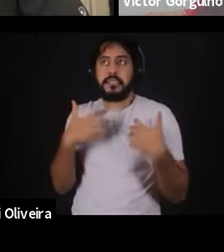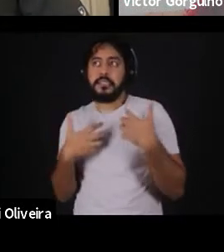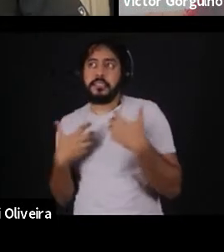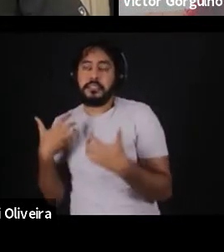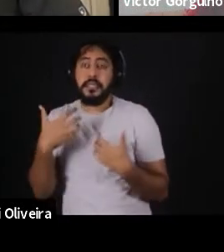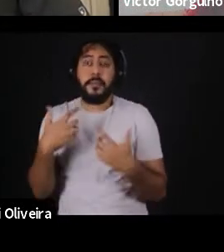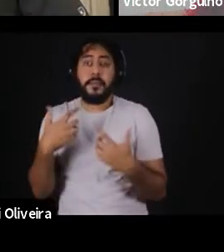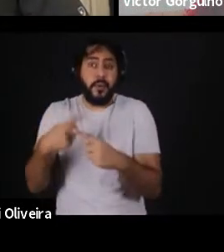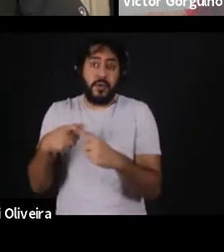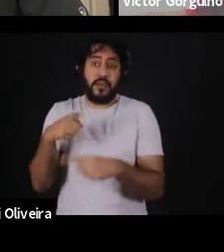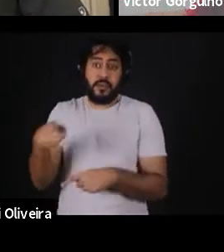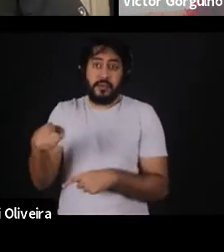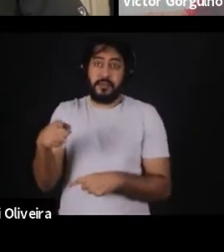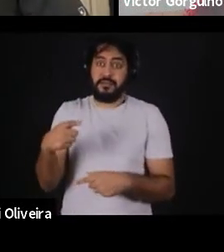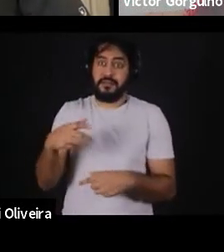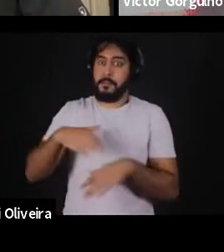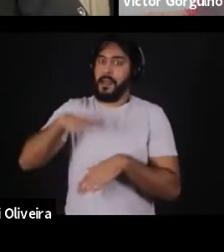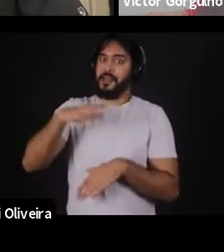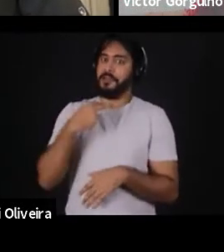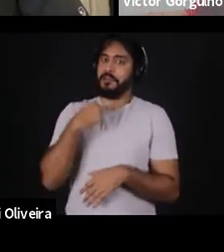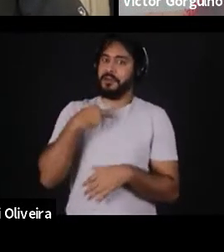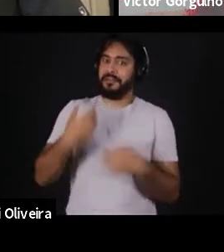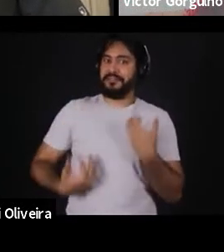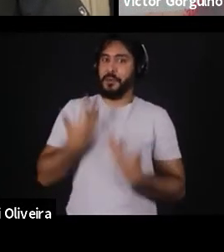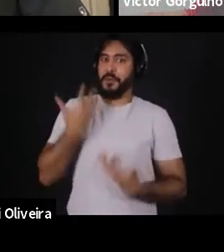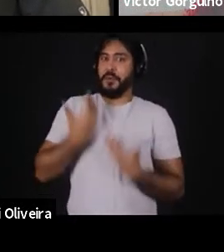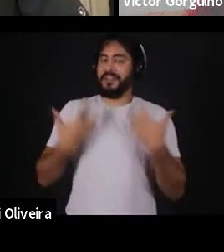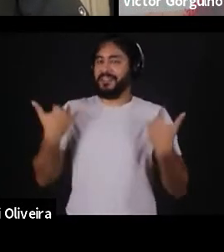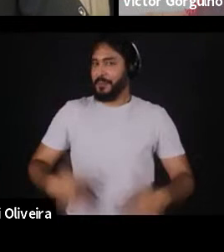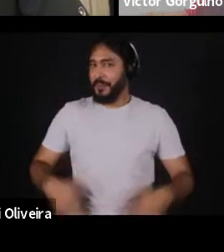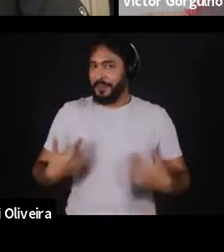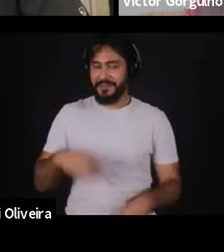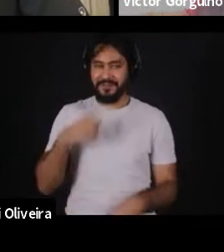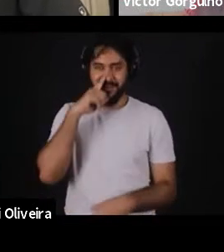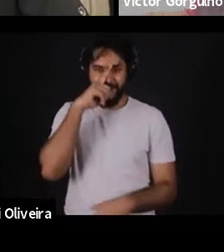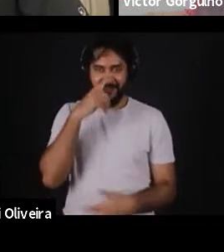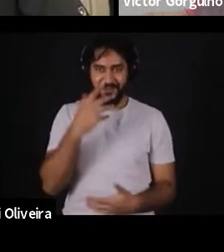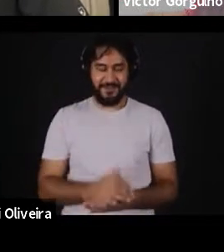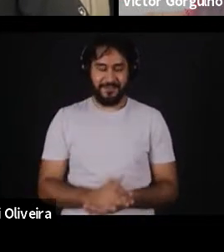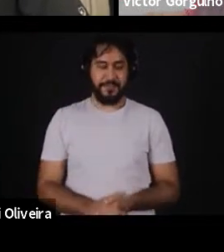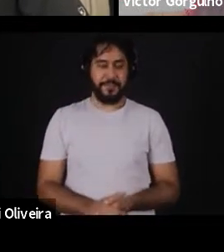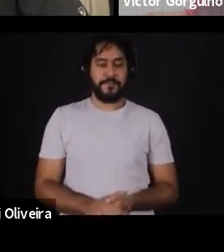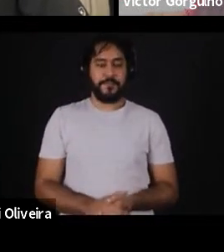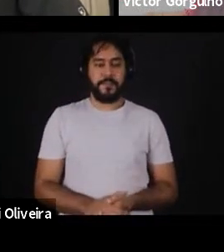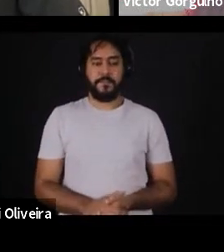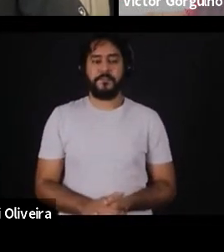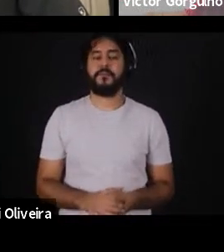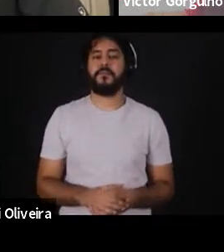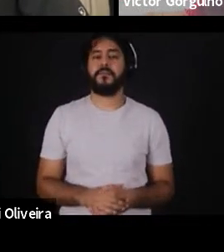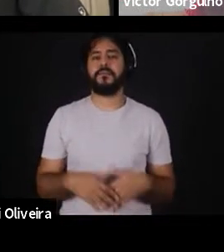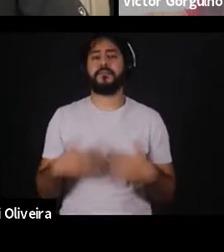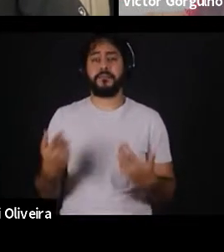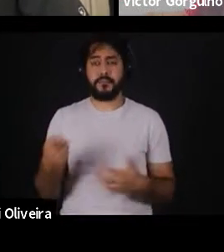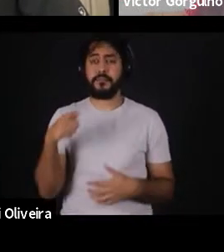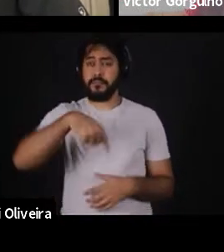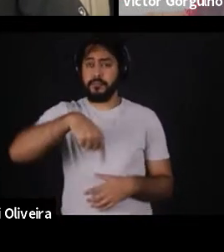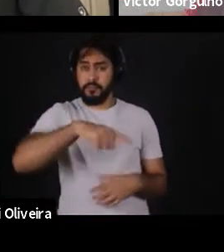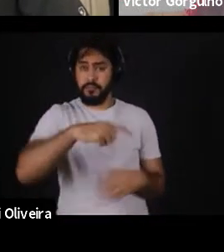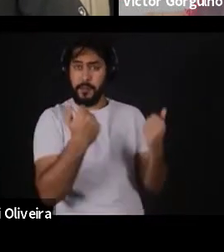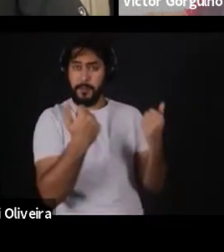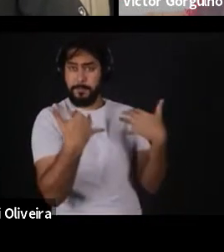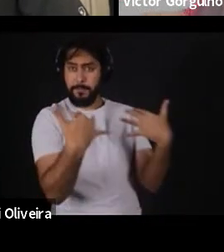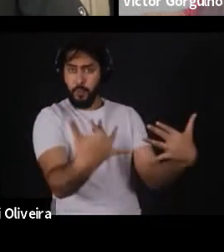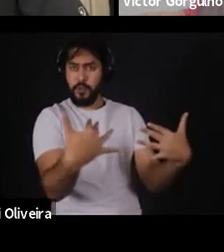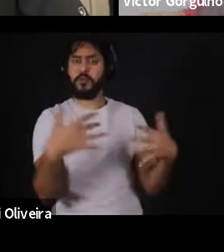Não dá pra ser mais, senão você pega fogo, então a gente diminui o risco. O público é muito o trabalho também, né? Tipo assim, ele